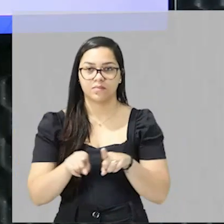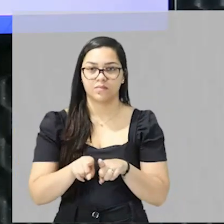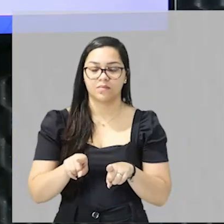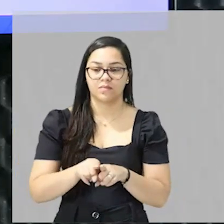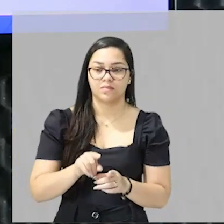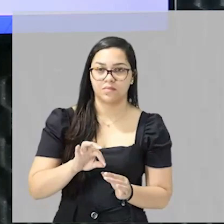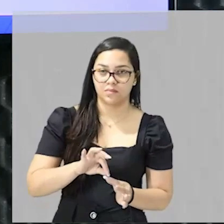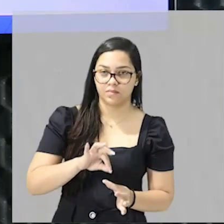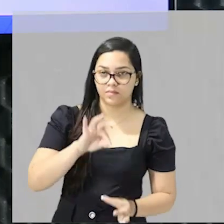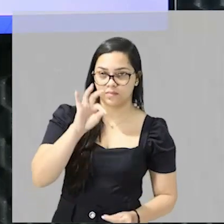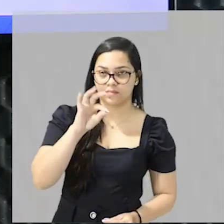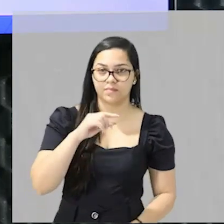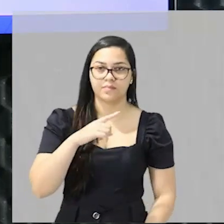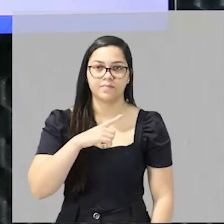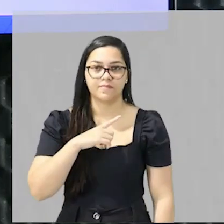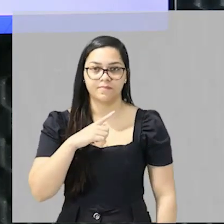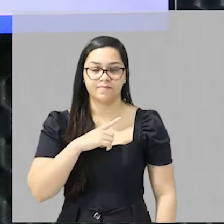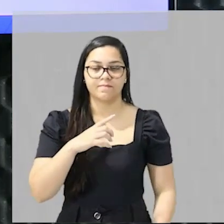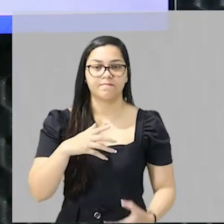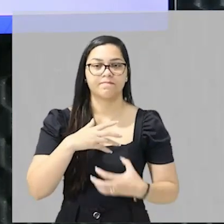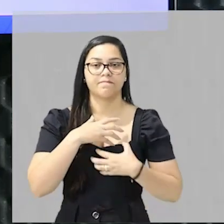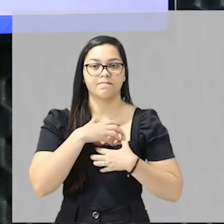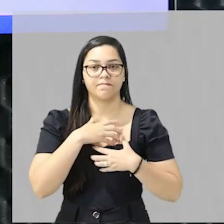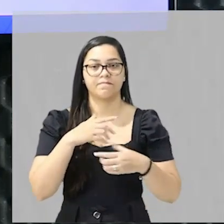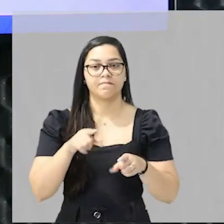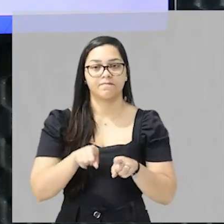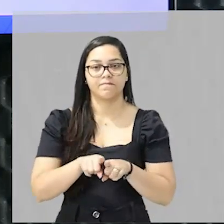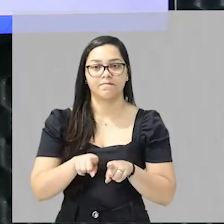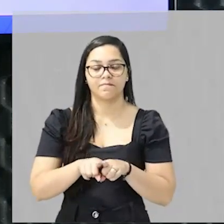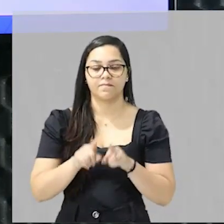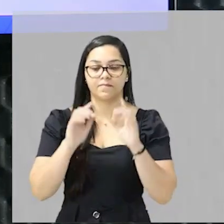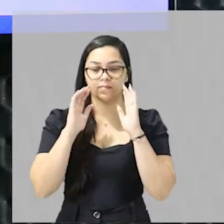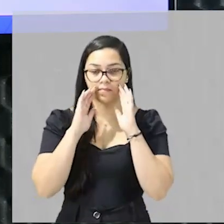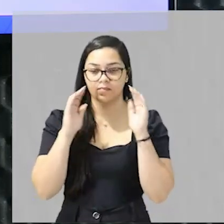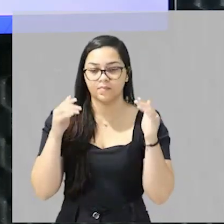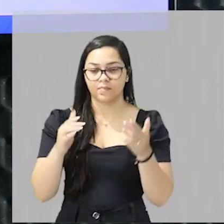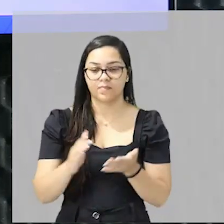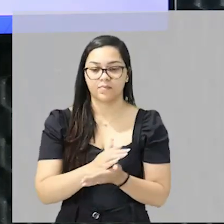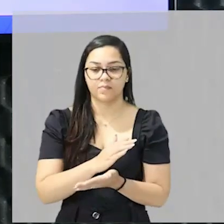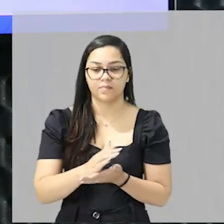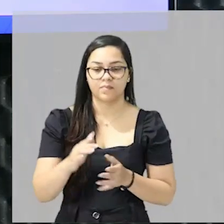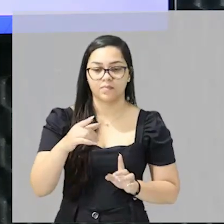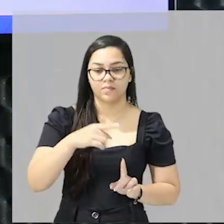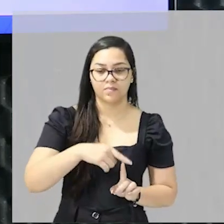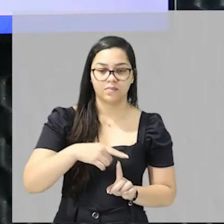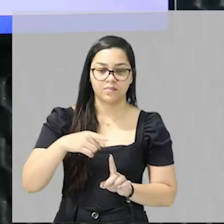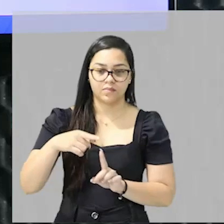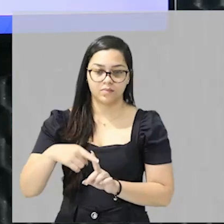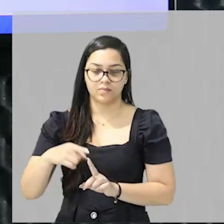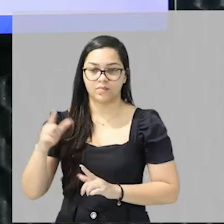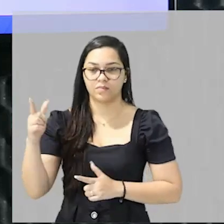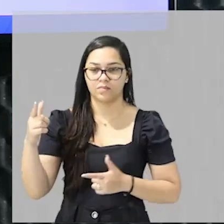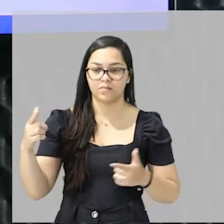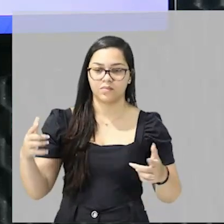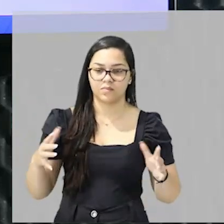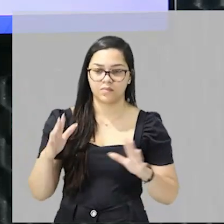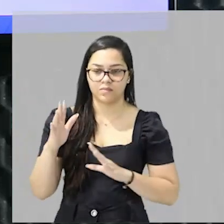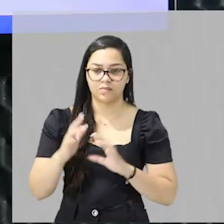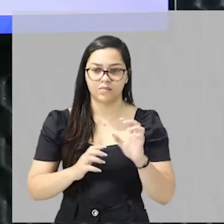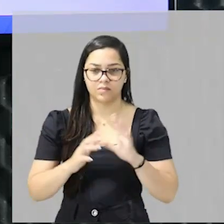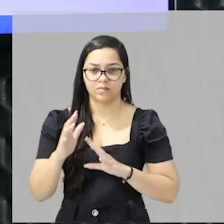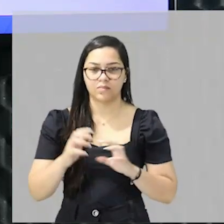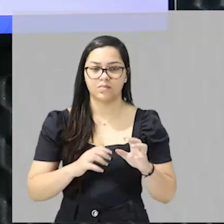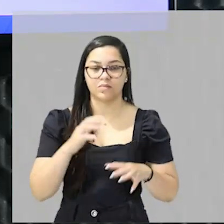espiritual que vai tratar um pouco de sentimentos com o foco em algum tipo de batalha, de luta, de